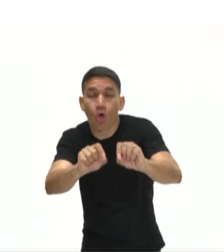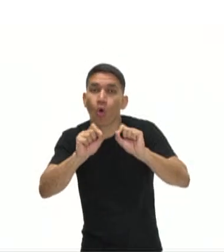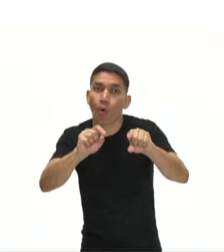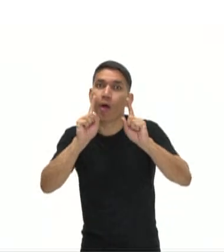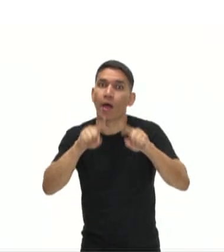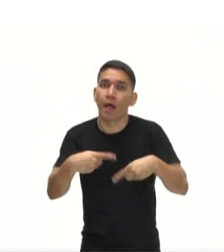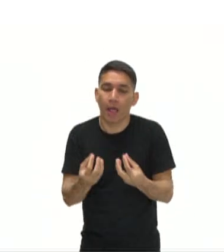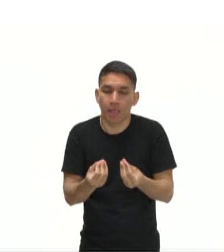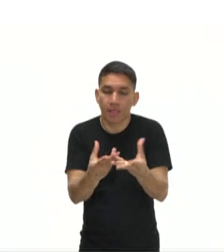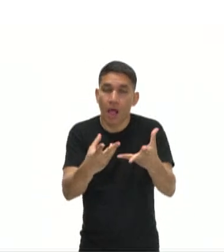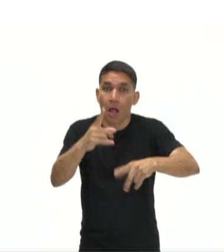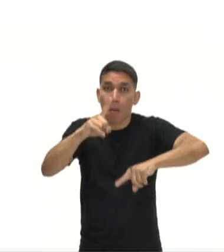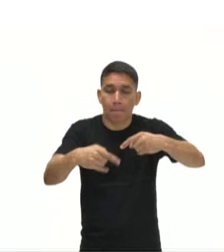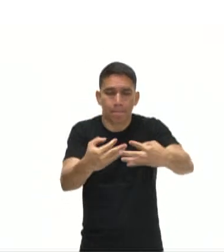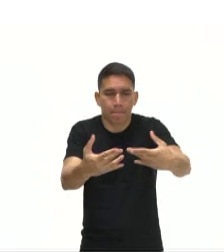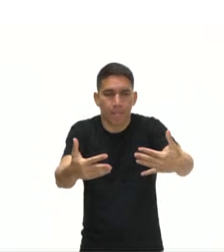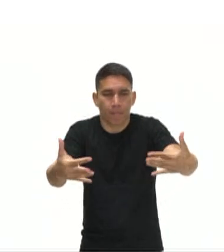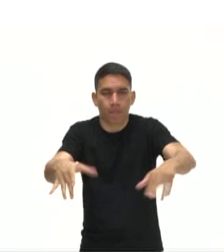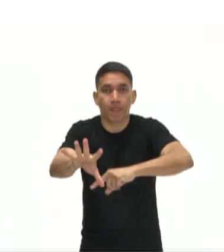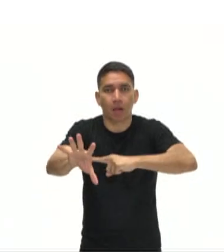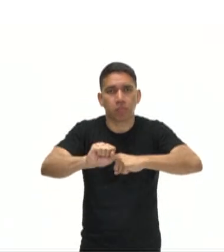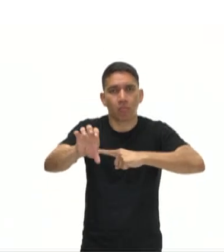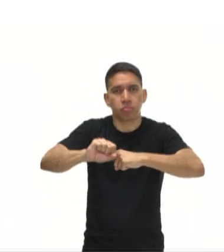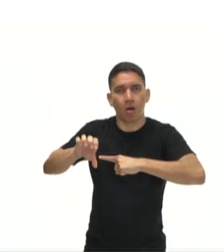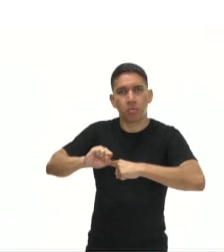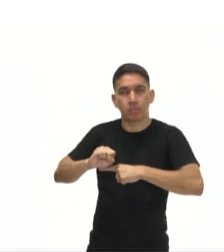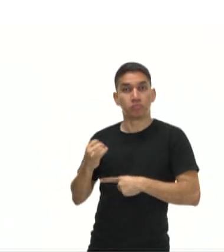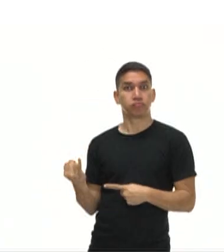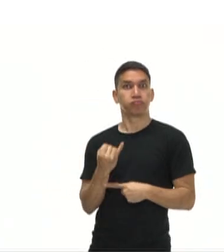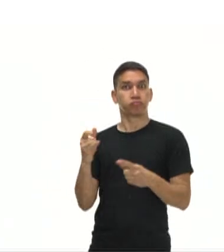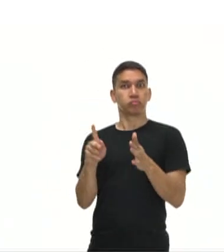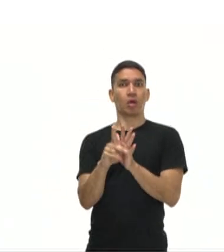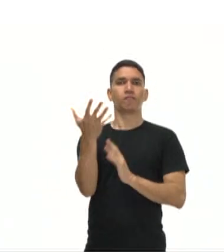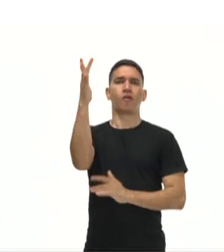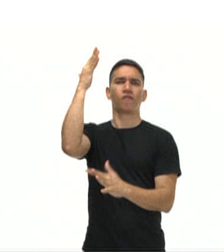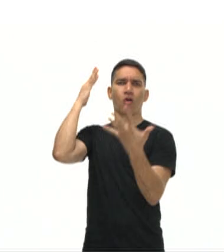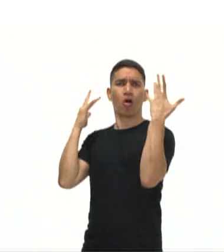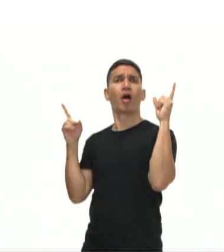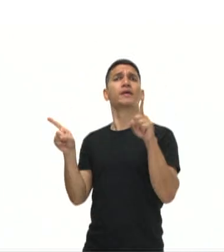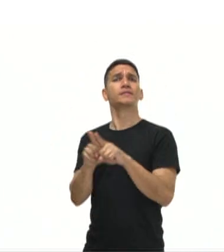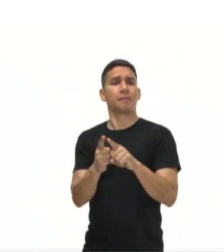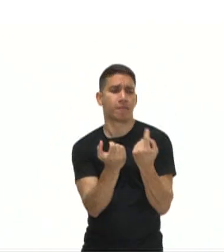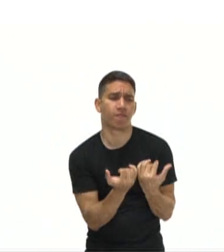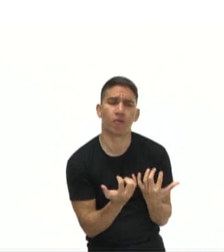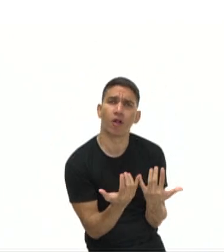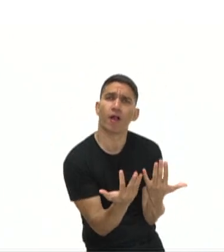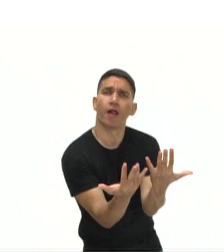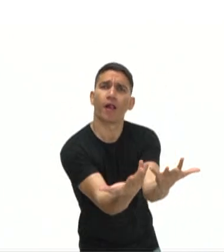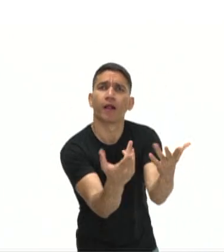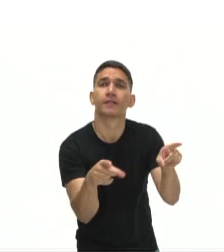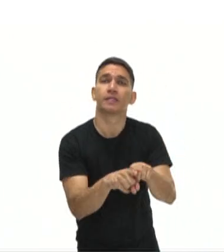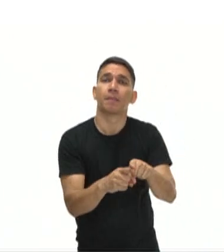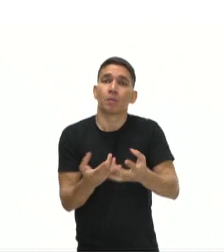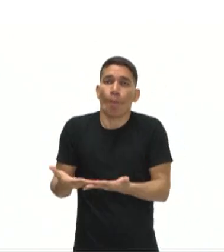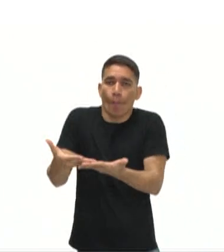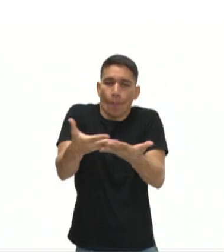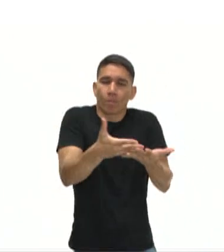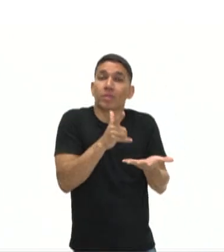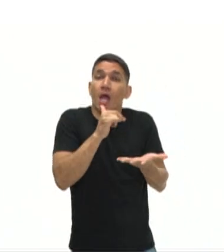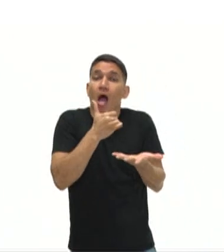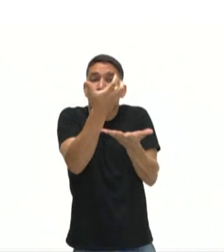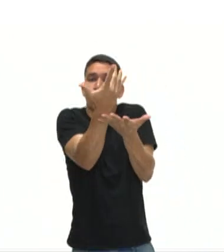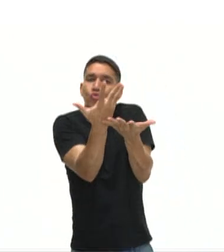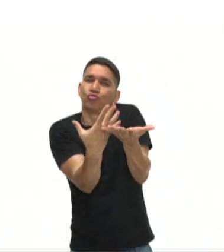fornece nutrientes essenciais para as nossas florestas e para as lavouras. Filtra a água, porque nós